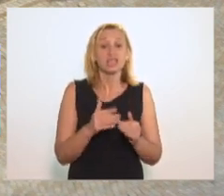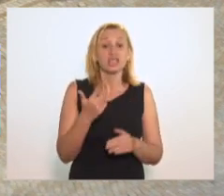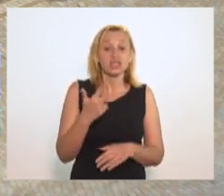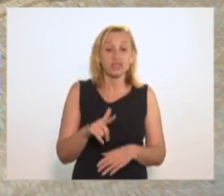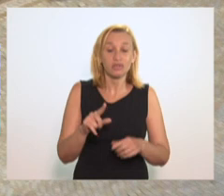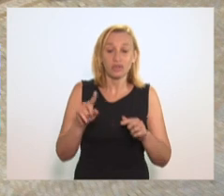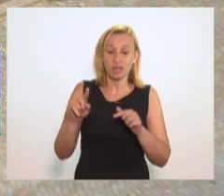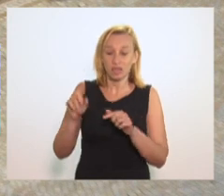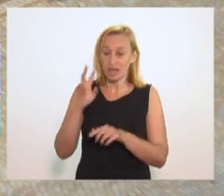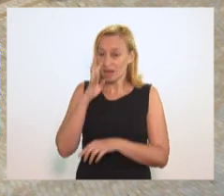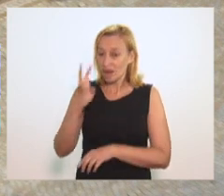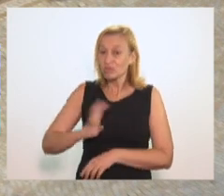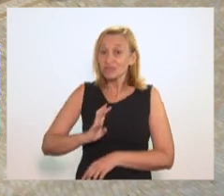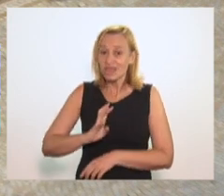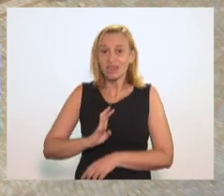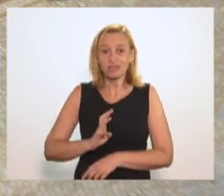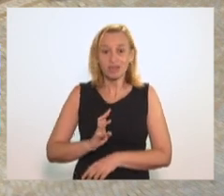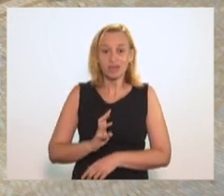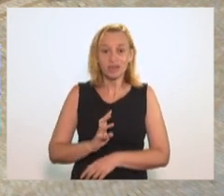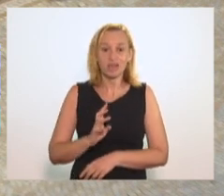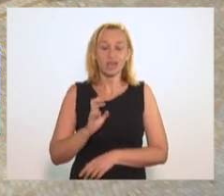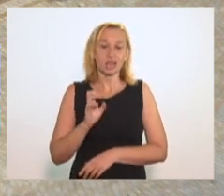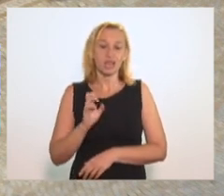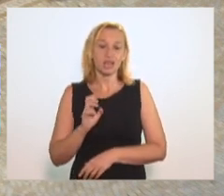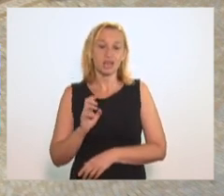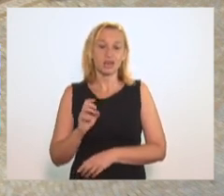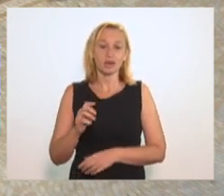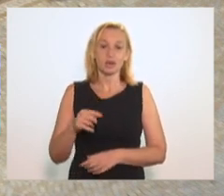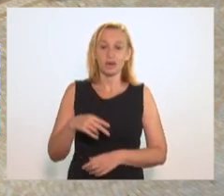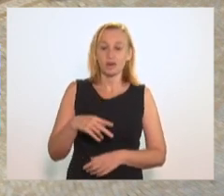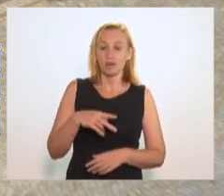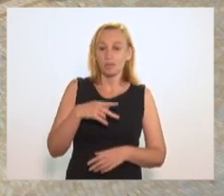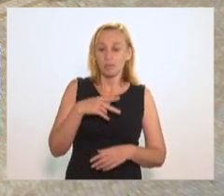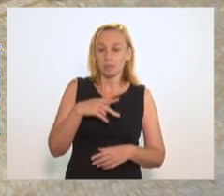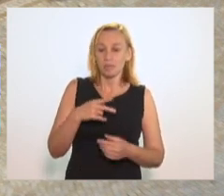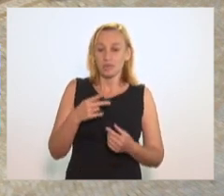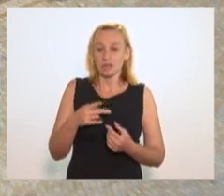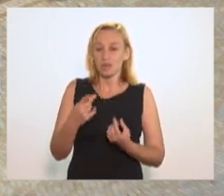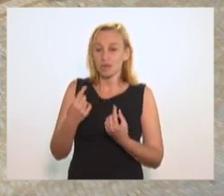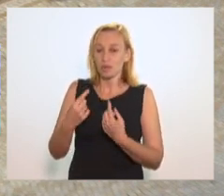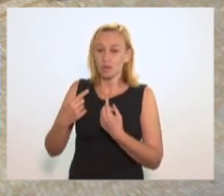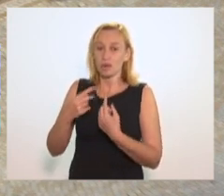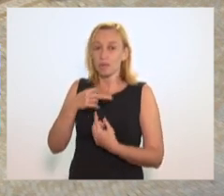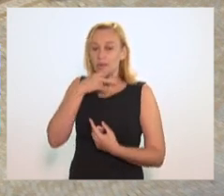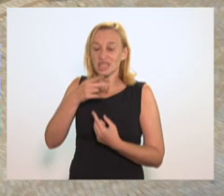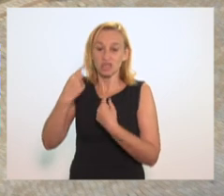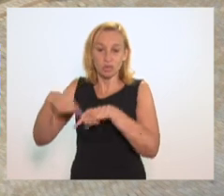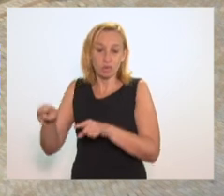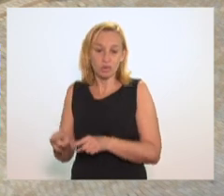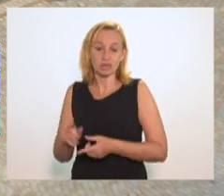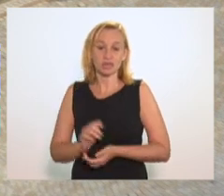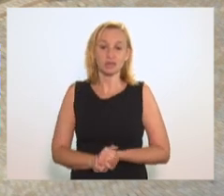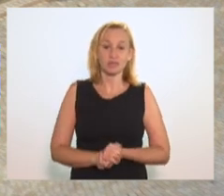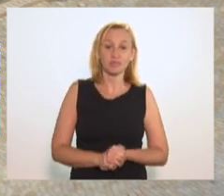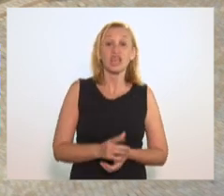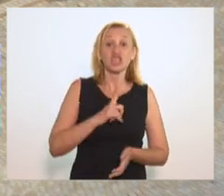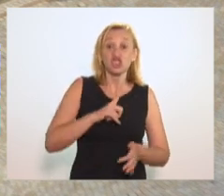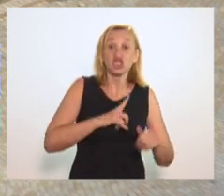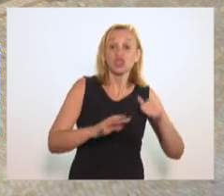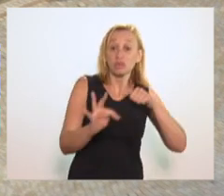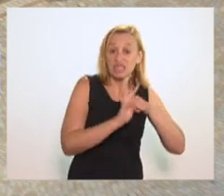acusado pelo líder da oposição de ter criado obstáculos presidente quando o projeto dele que tinha uma técnica